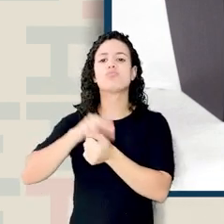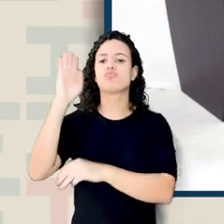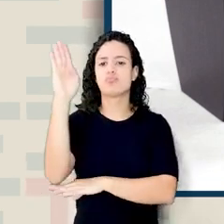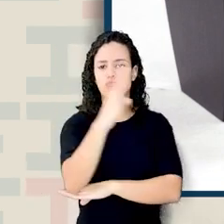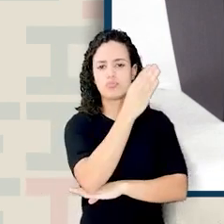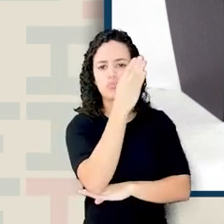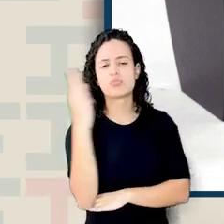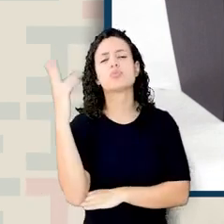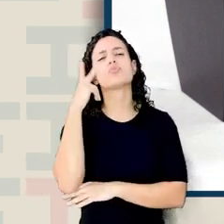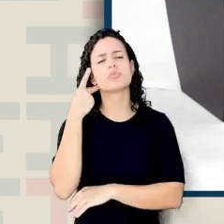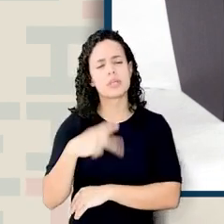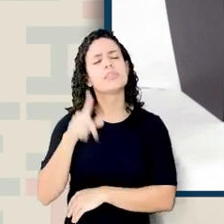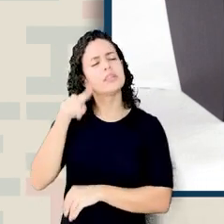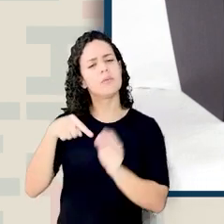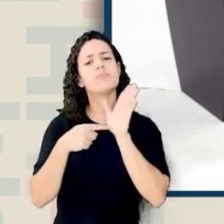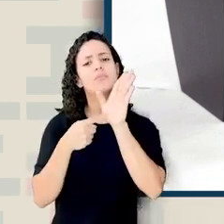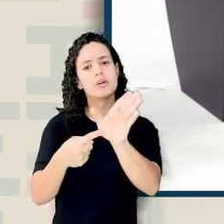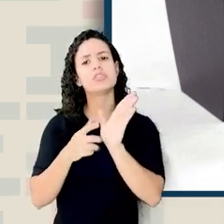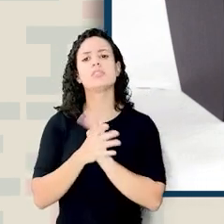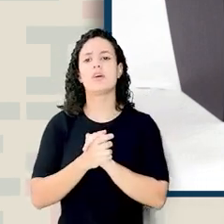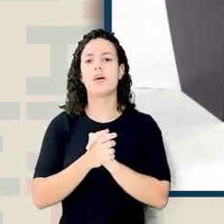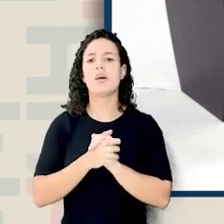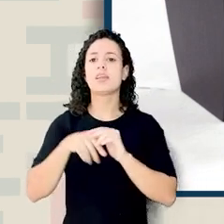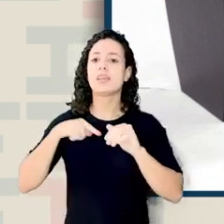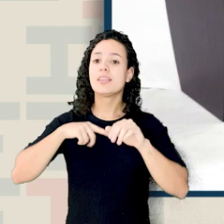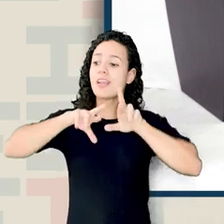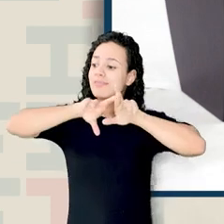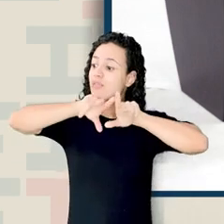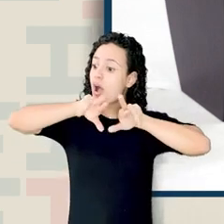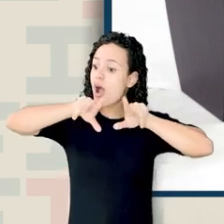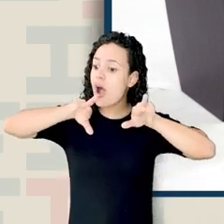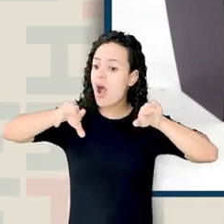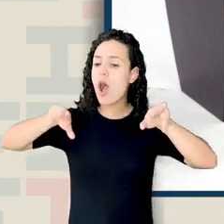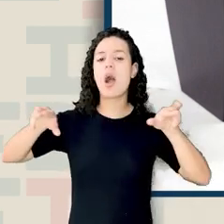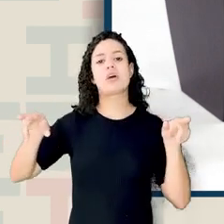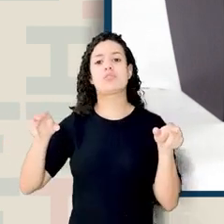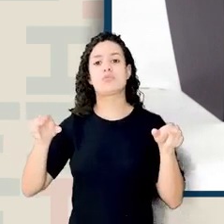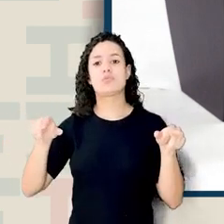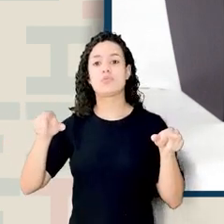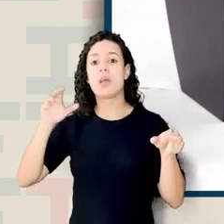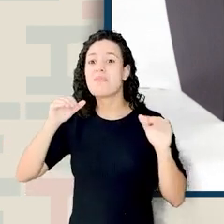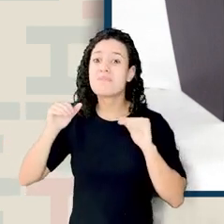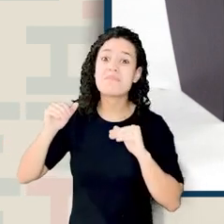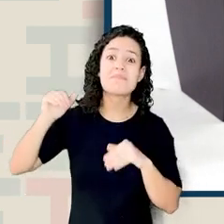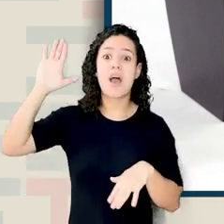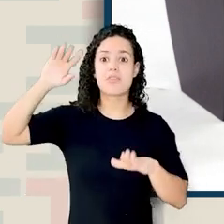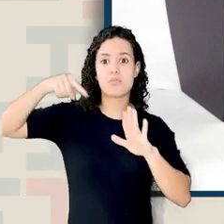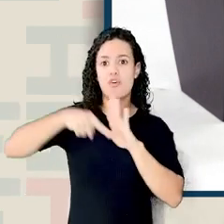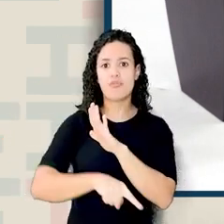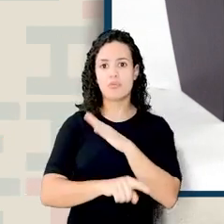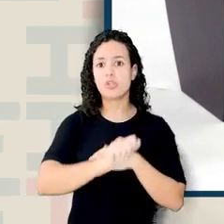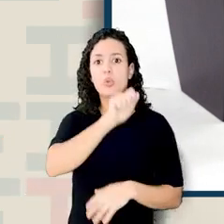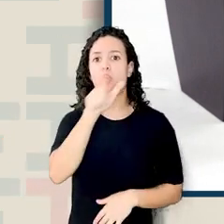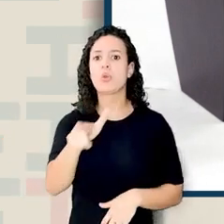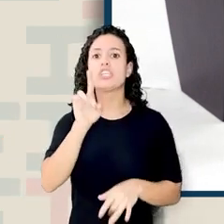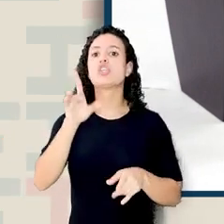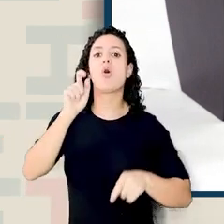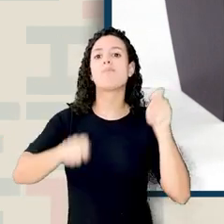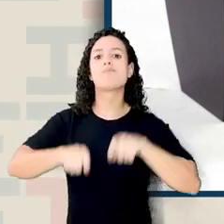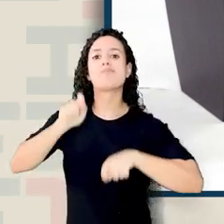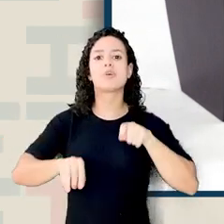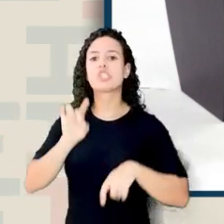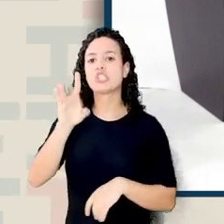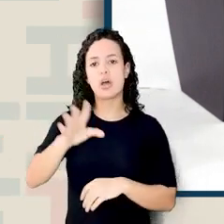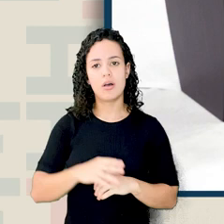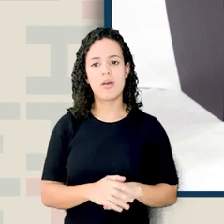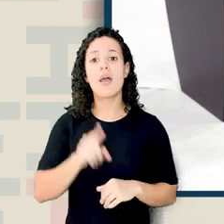cearense, é mostrar isso, que essa diversidade ela vai muito mais além do que apenas tocar esse instrumento. E